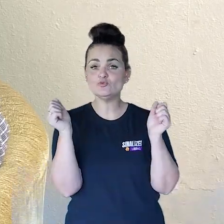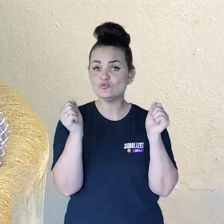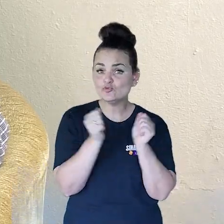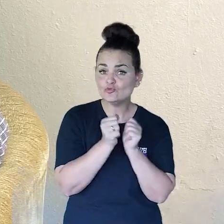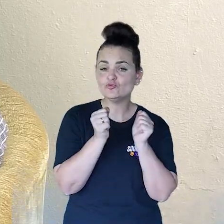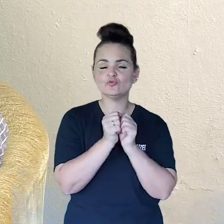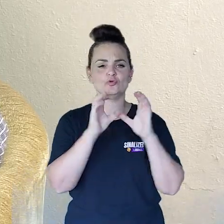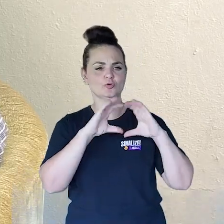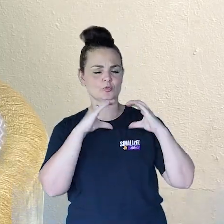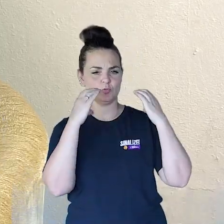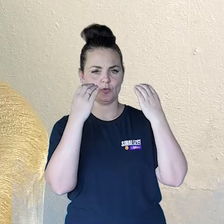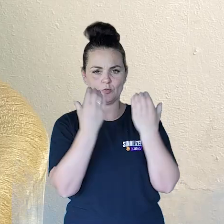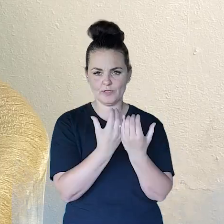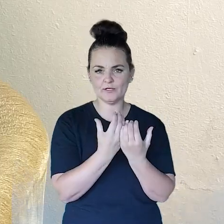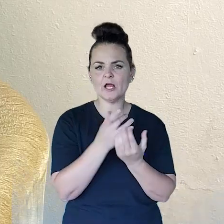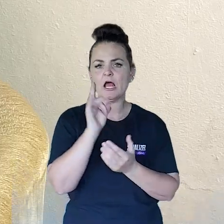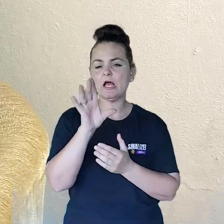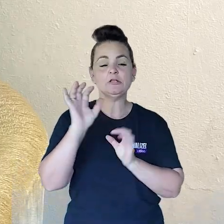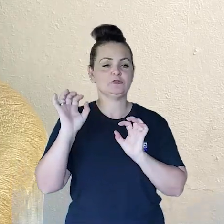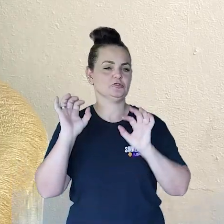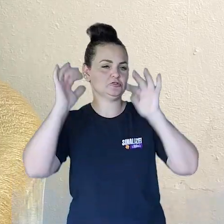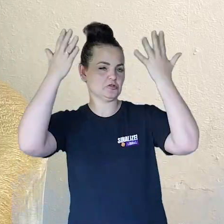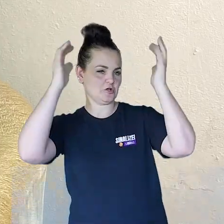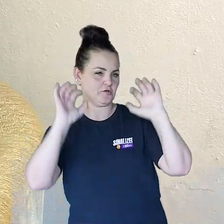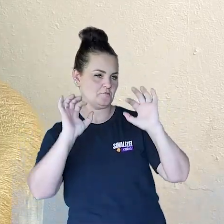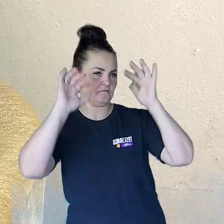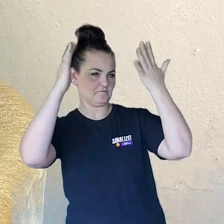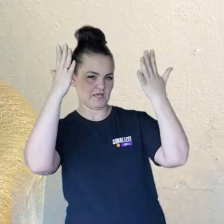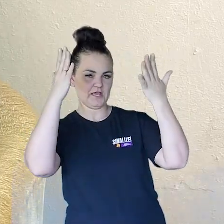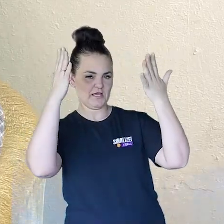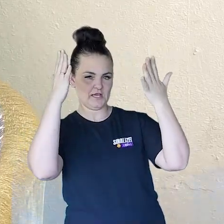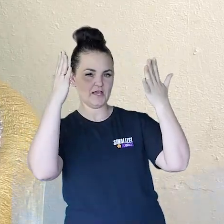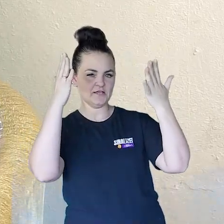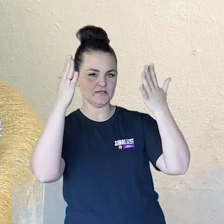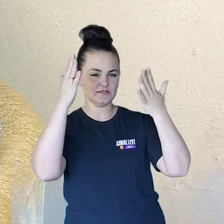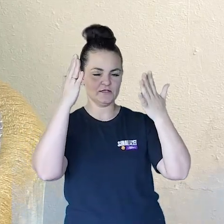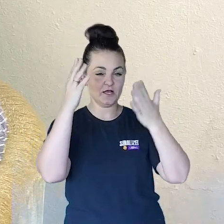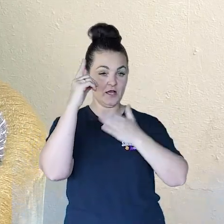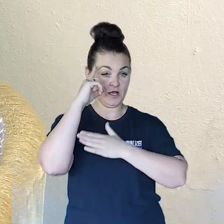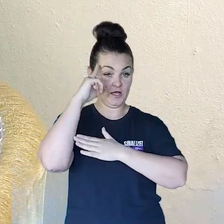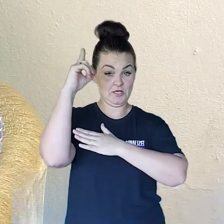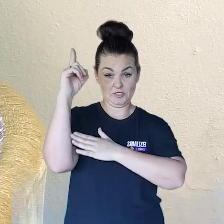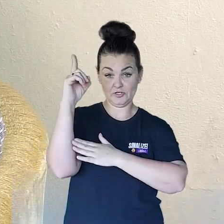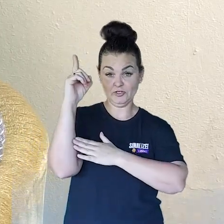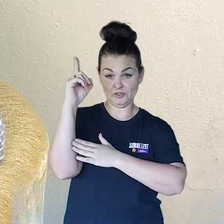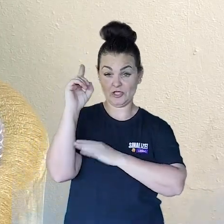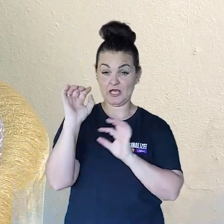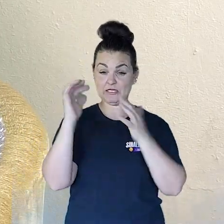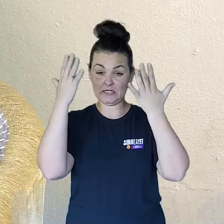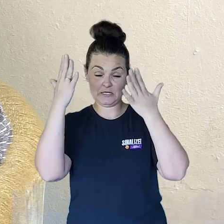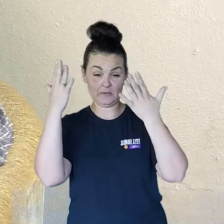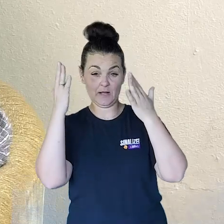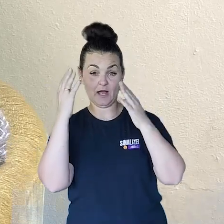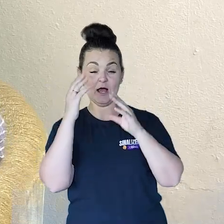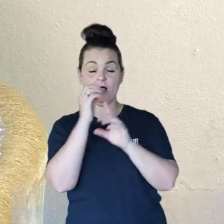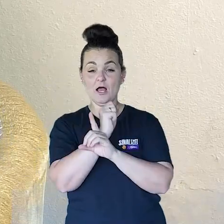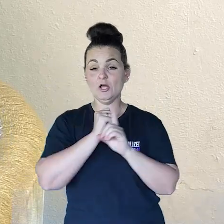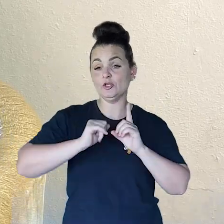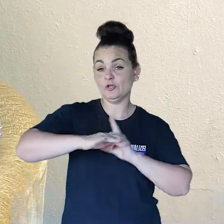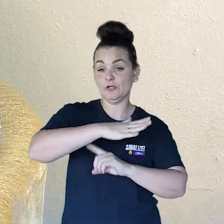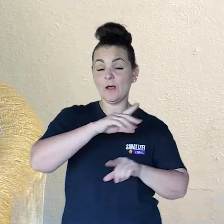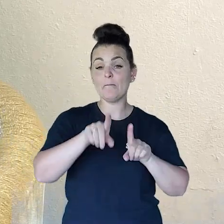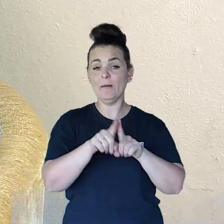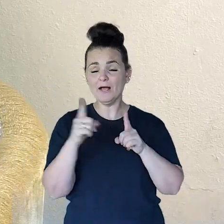não deve também só estar em festas, em eventos da sociedade, enfim, mas ele deve estar visitando